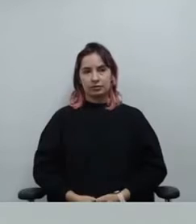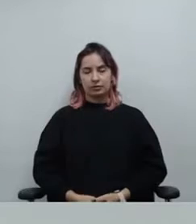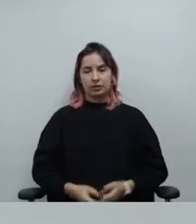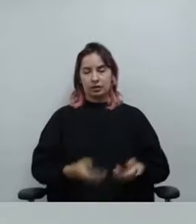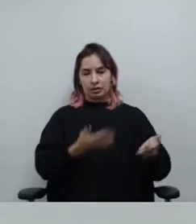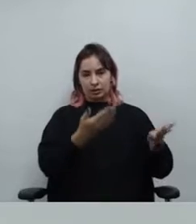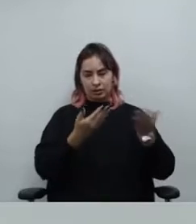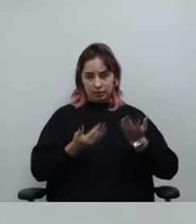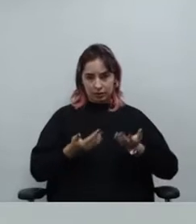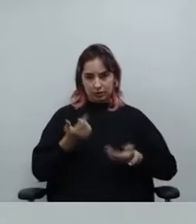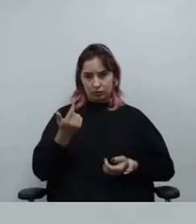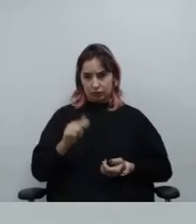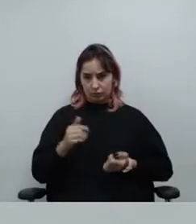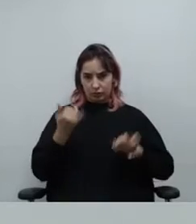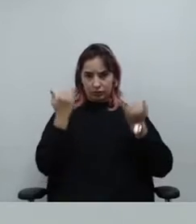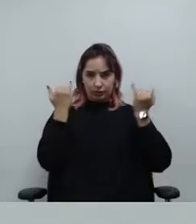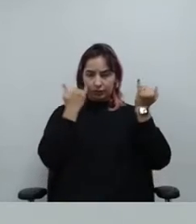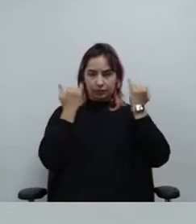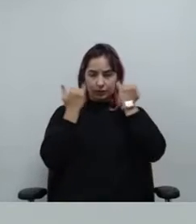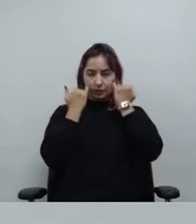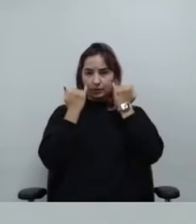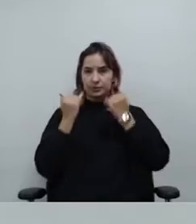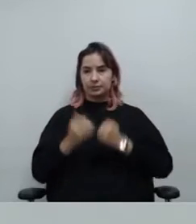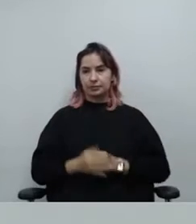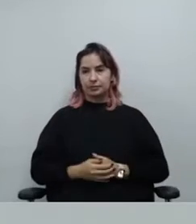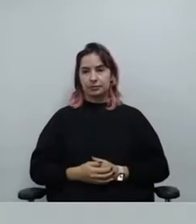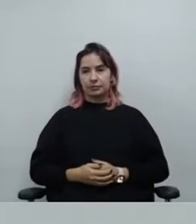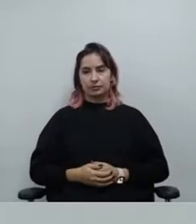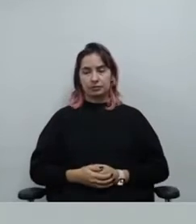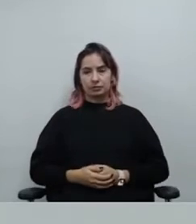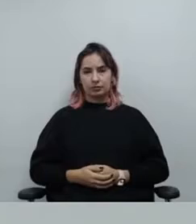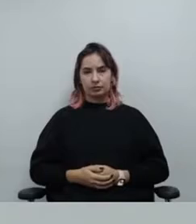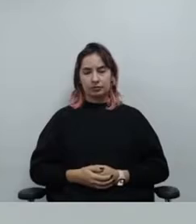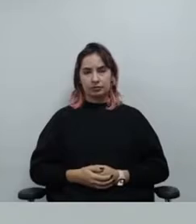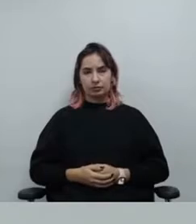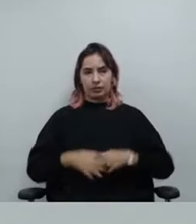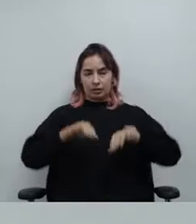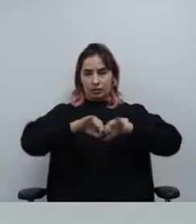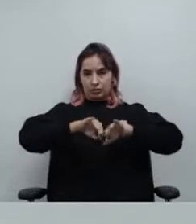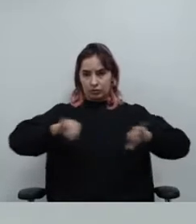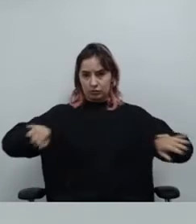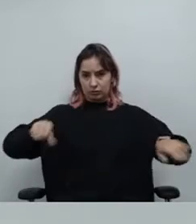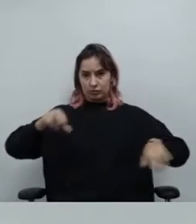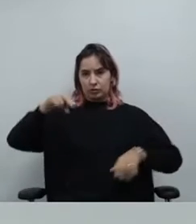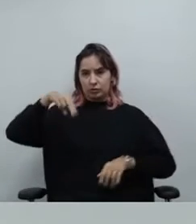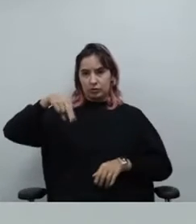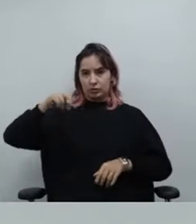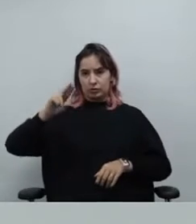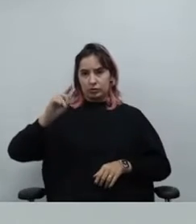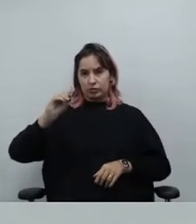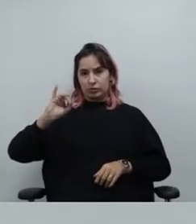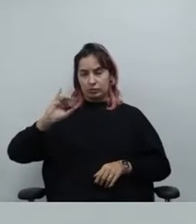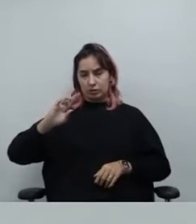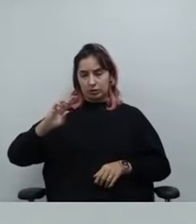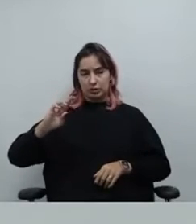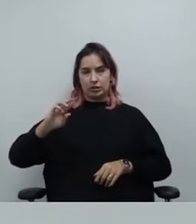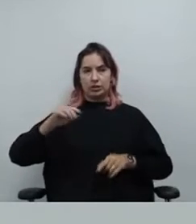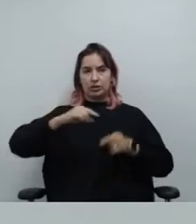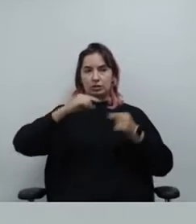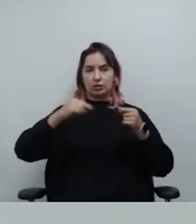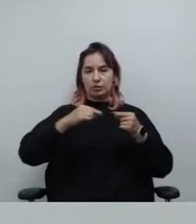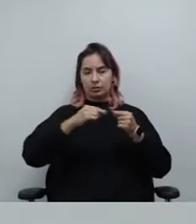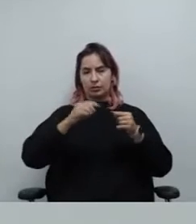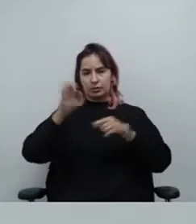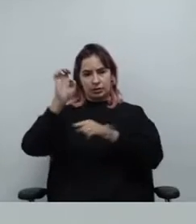trazer novamente, na verdade, essa informação, que O desmembramento do NUDIR, ele está previsto no plano estadual